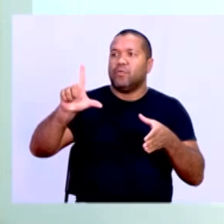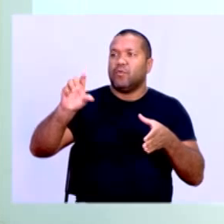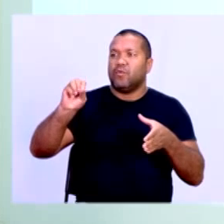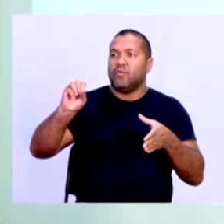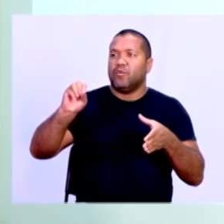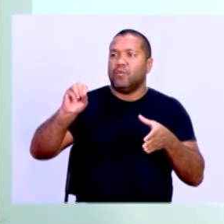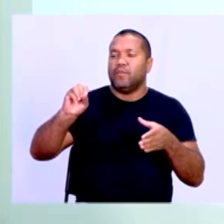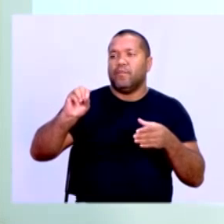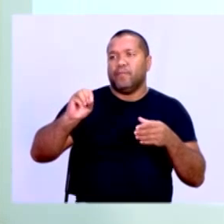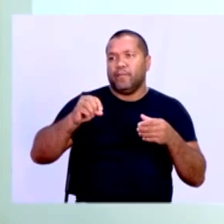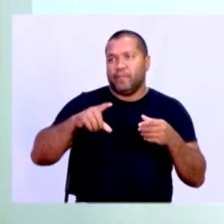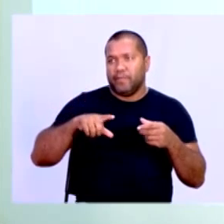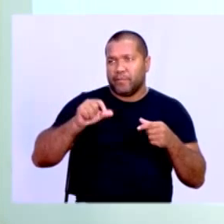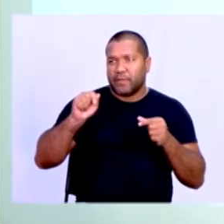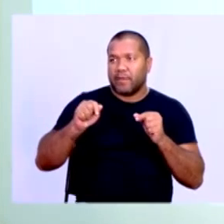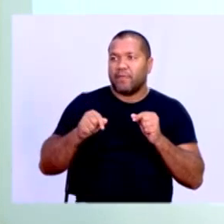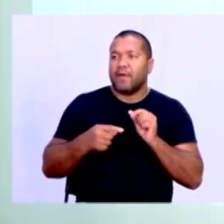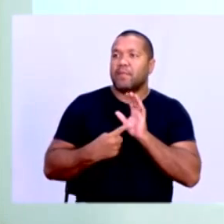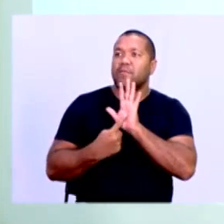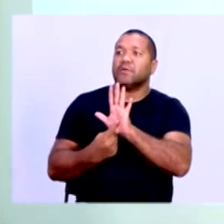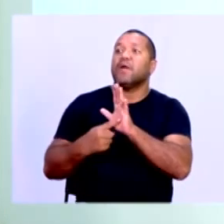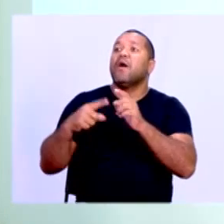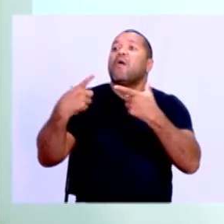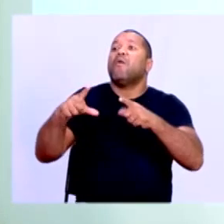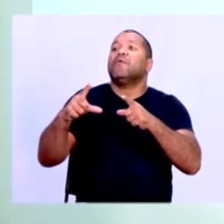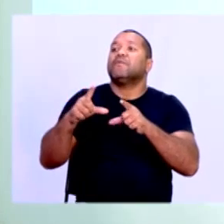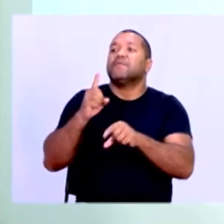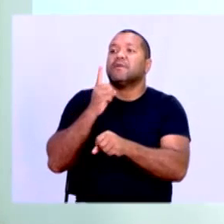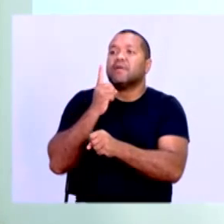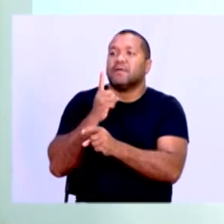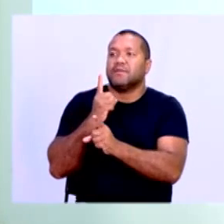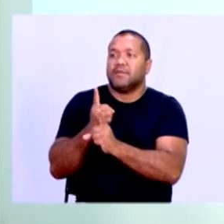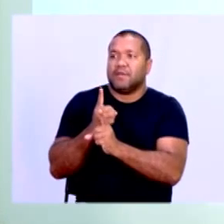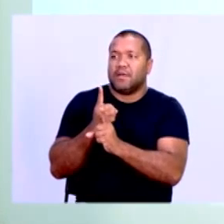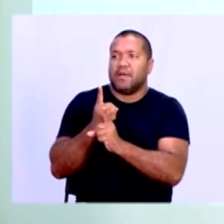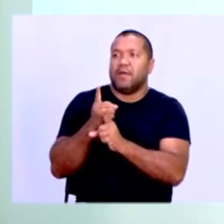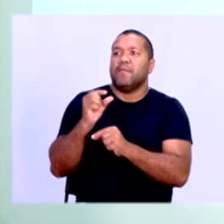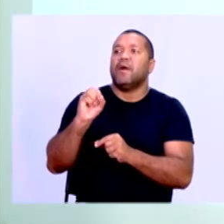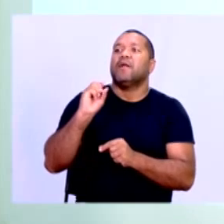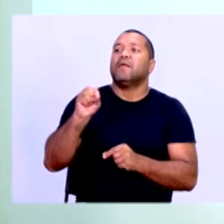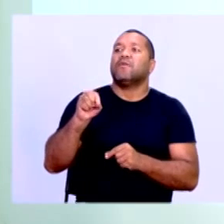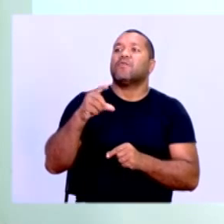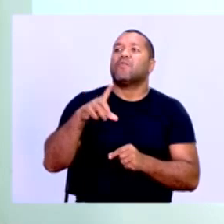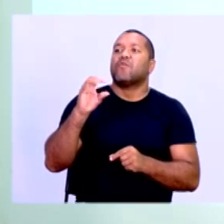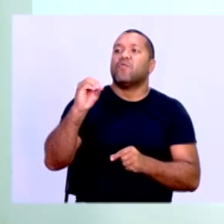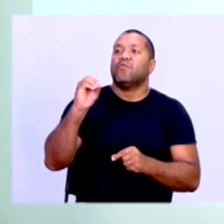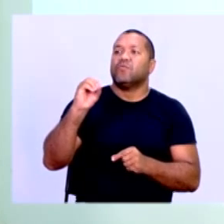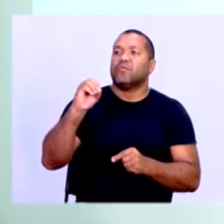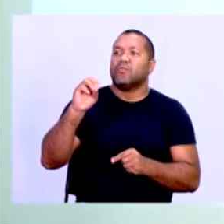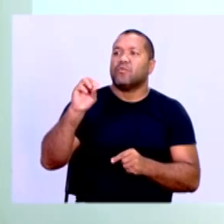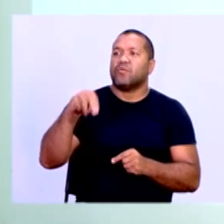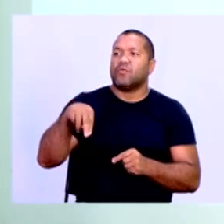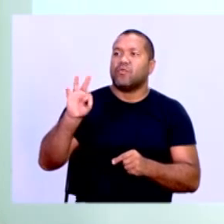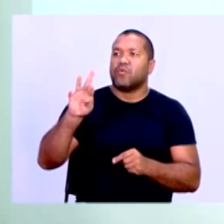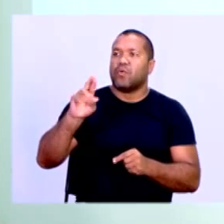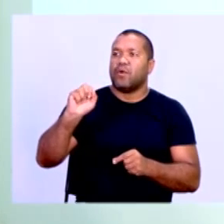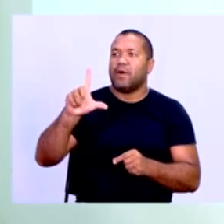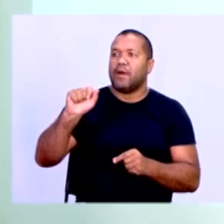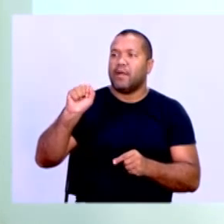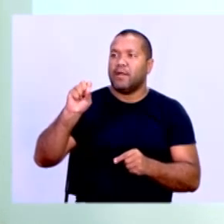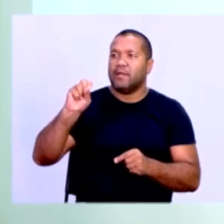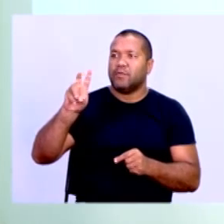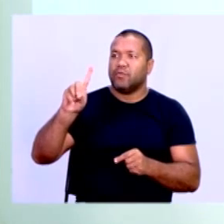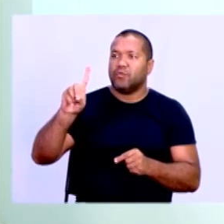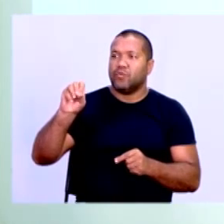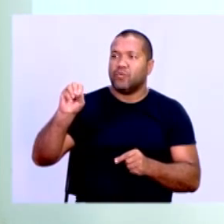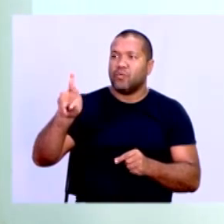levar onde você quer chegar para o controlador. O controlador é que vai definir, mas a rota vai dizer para qual controlador ele vai